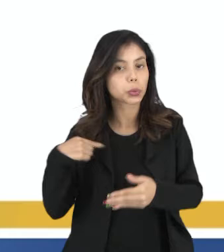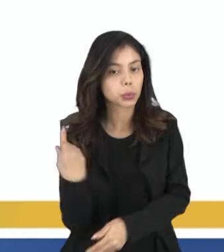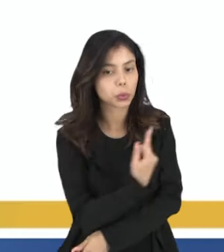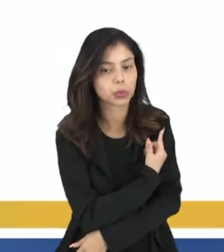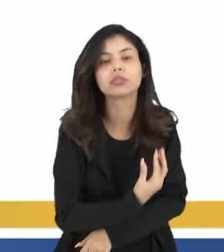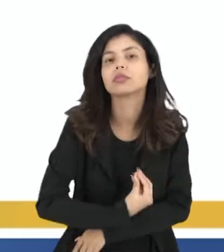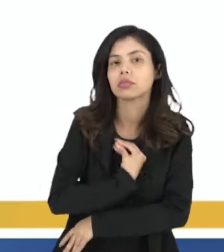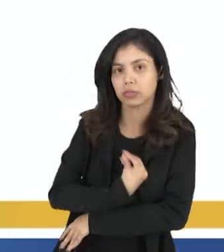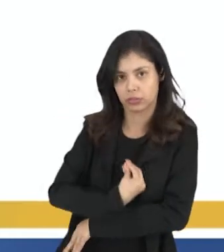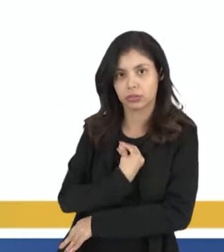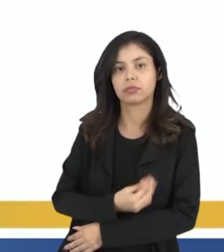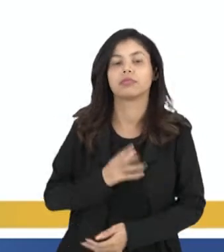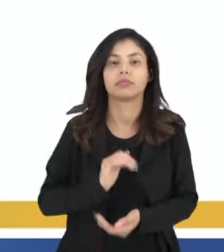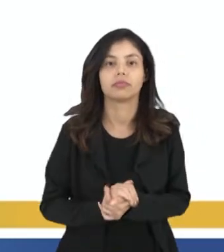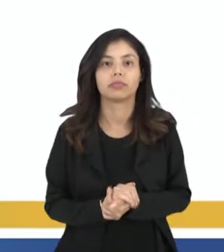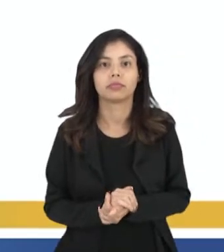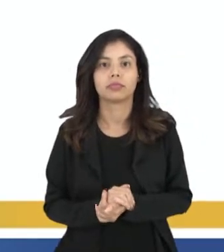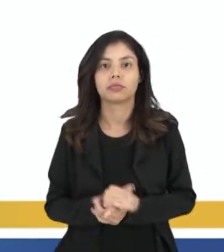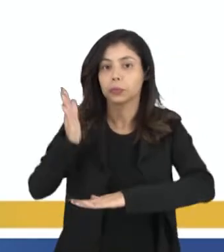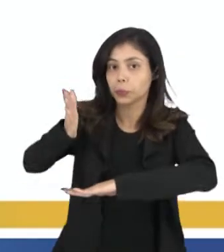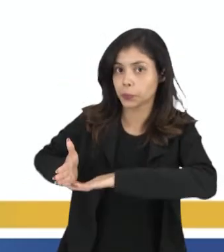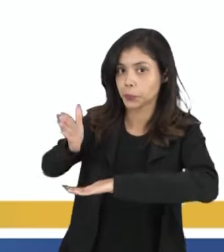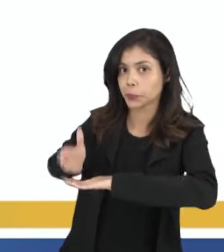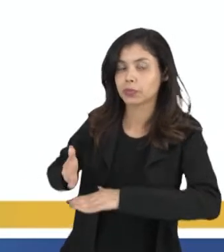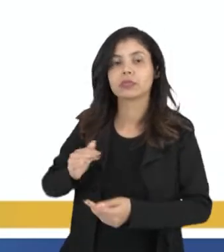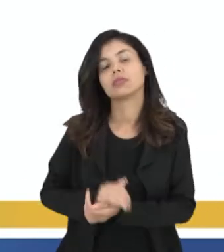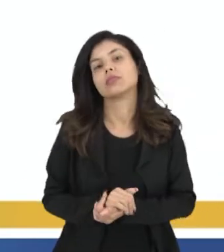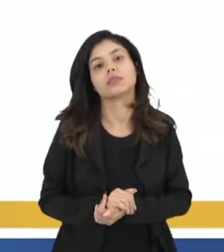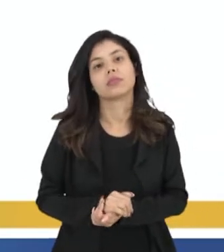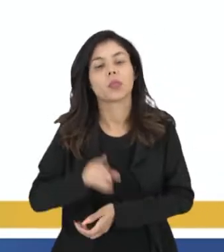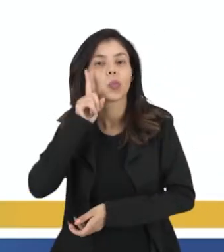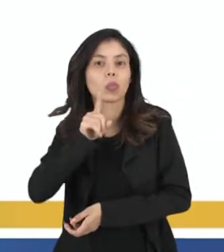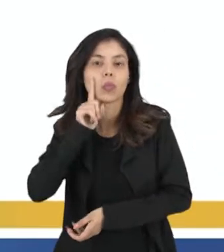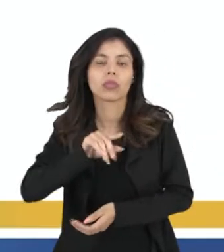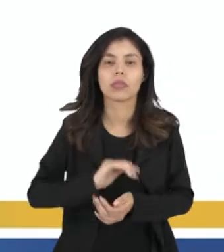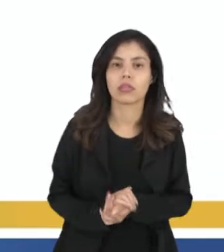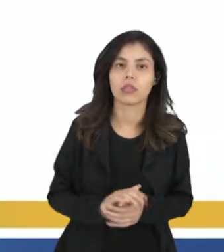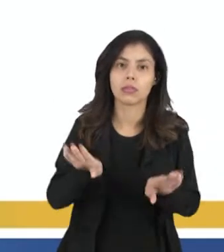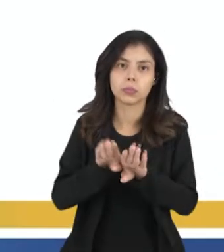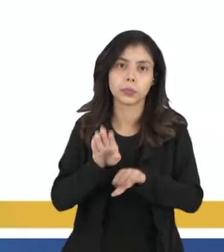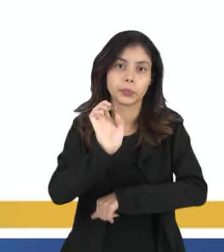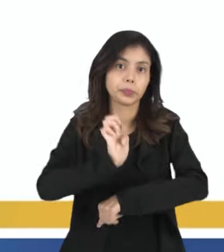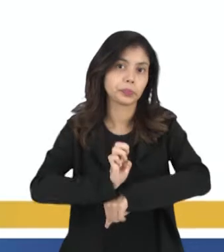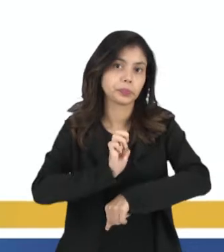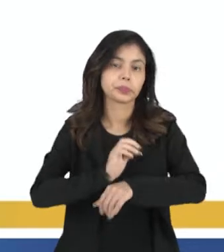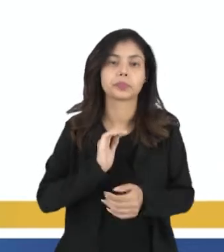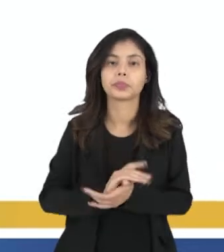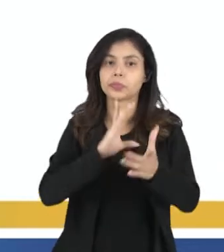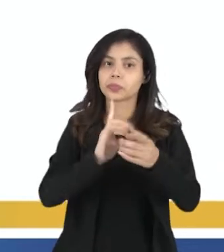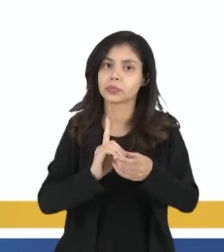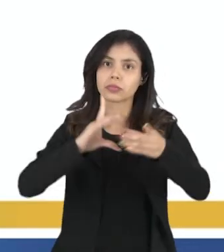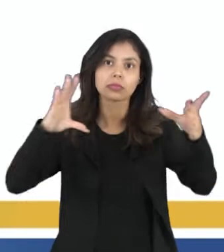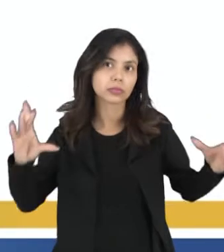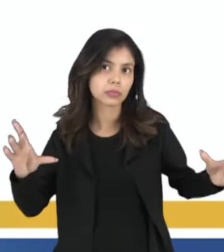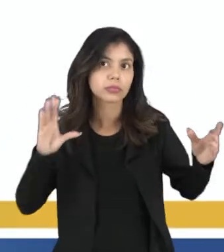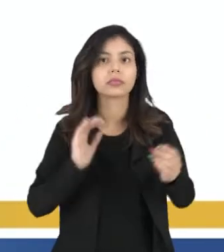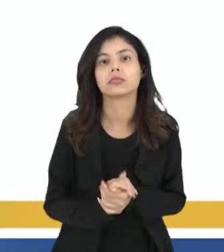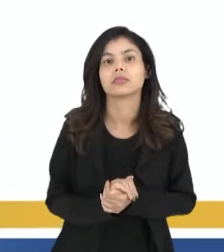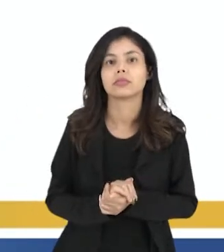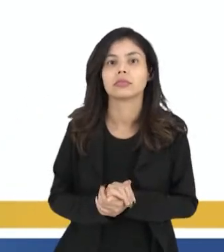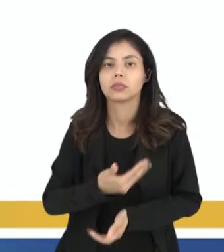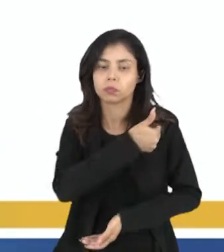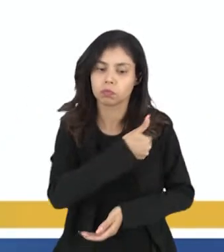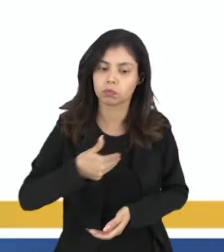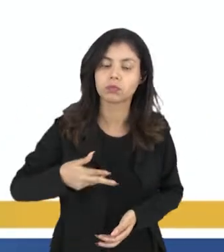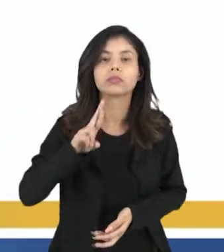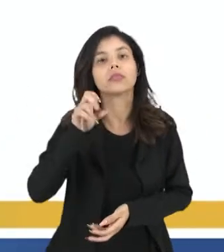nós vivemos isso na contemporaneidade. Por exemplo, os Estados Unidos é um Estado democrático, né,